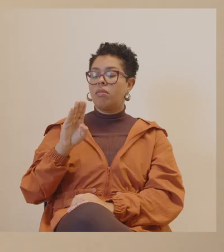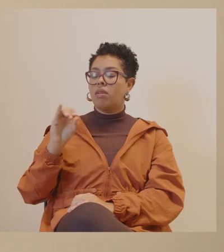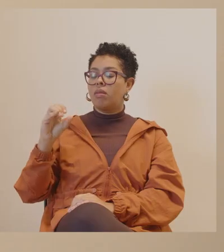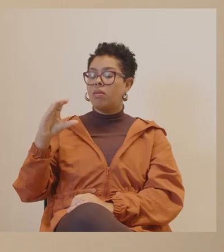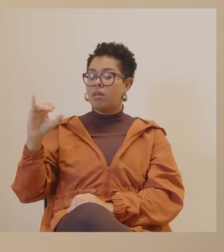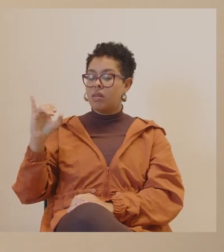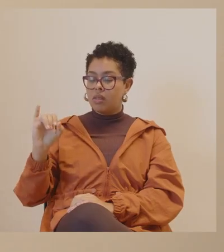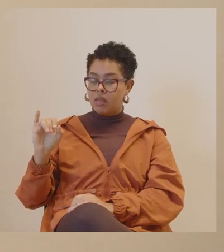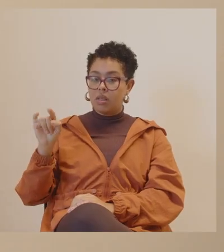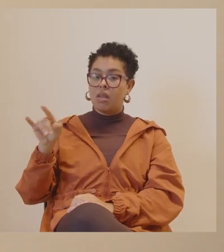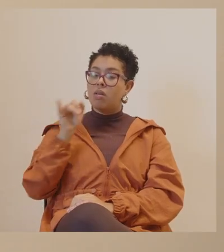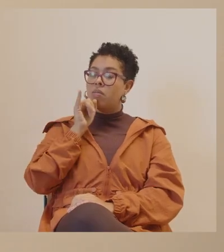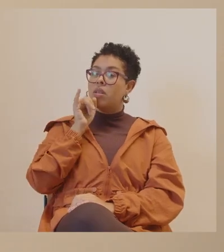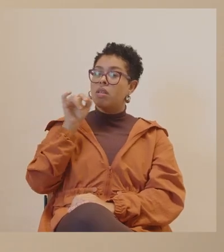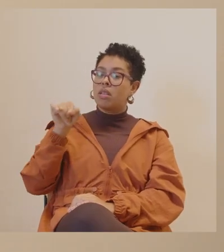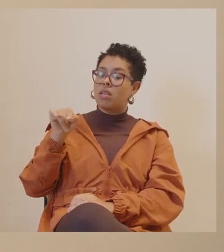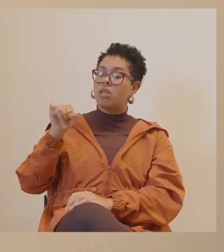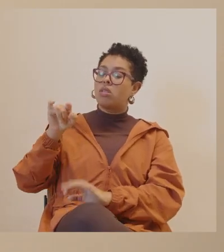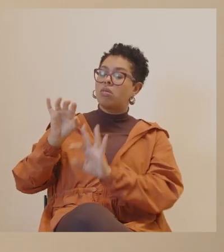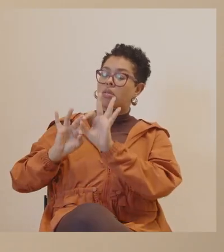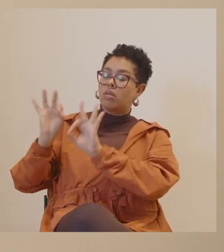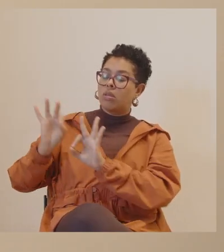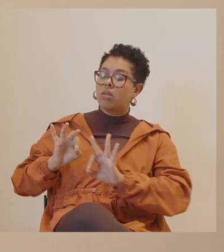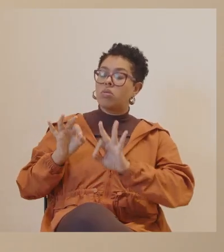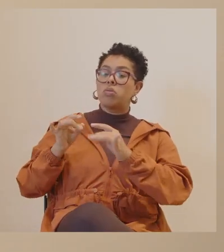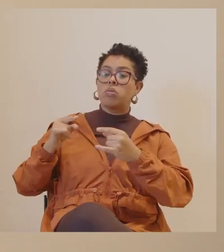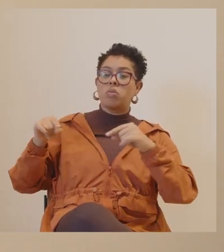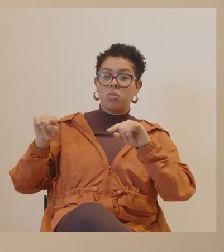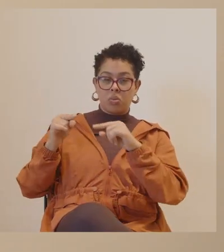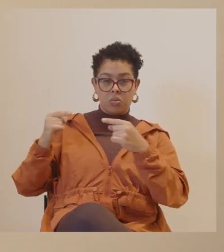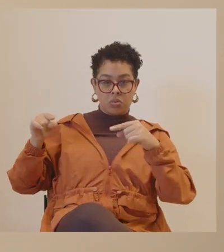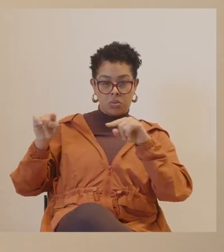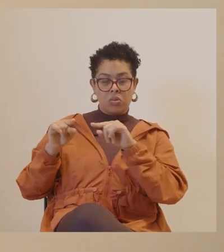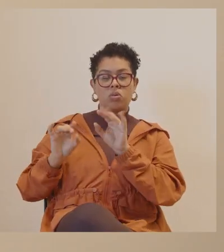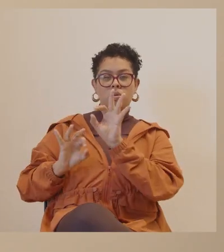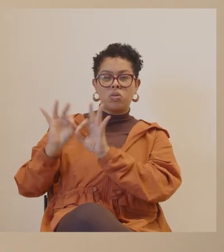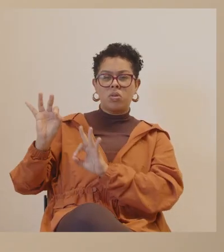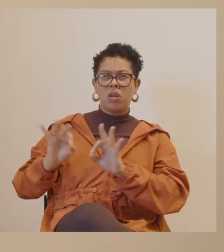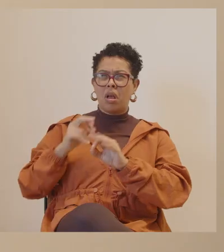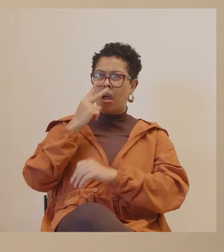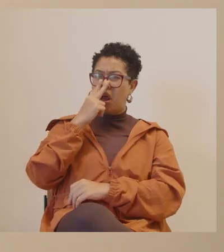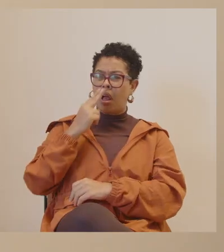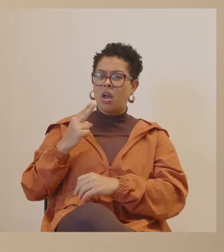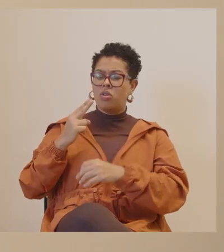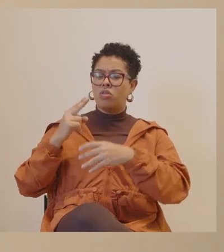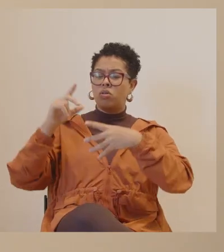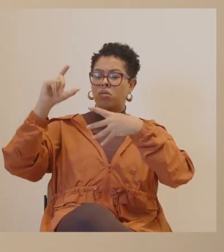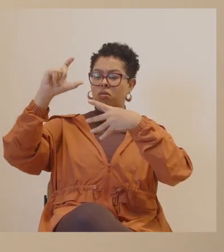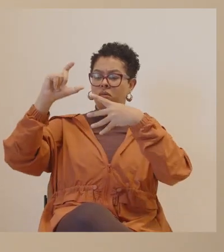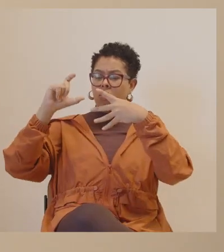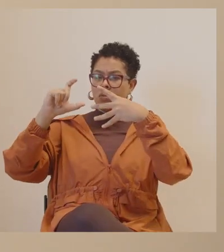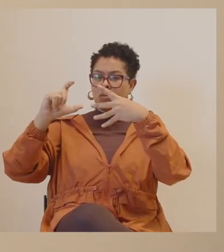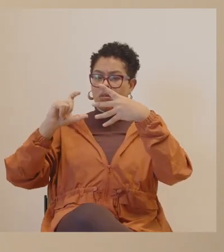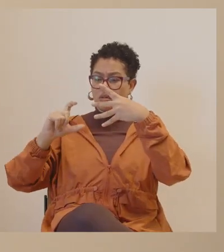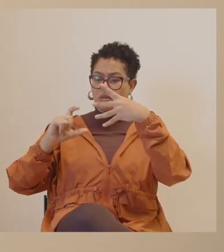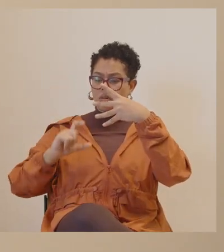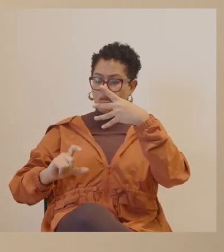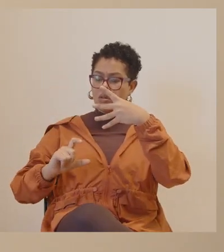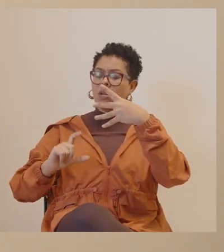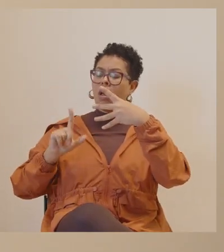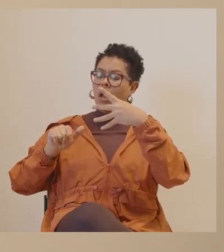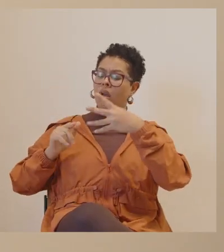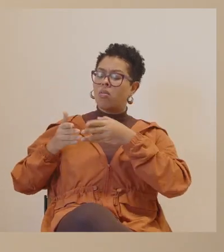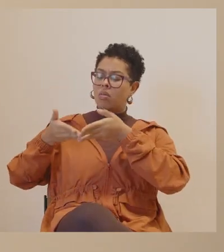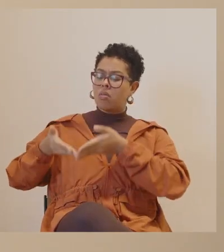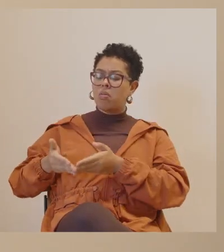musica numa composição que é feita de 4, acho, partes diferentes, que chama Ambato, no barco.